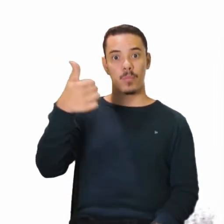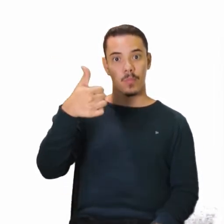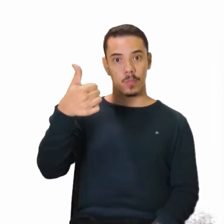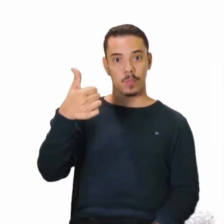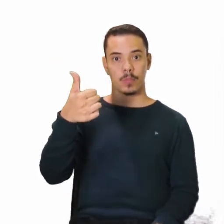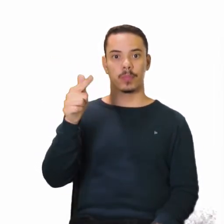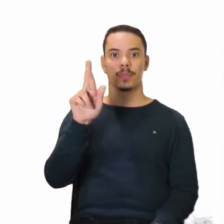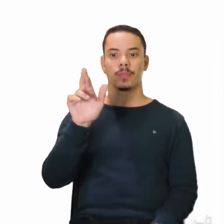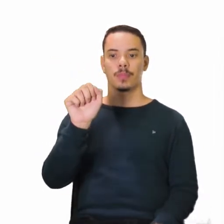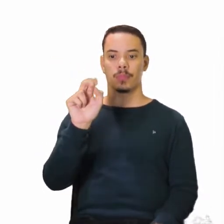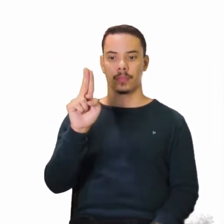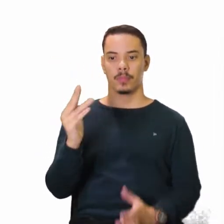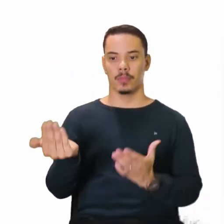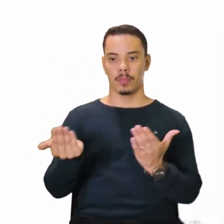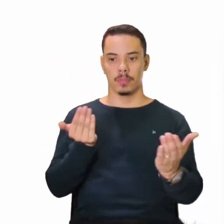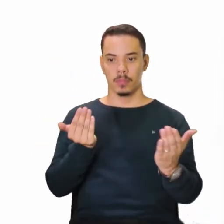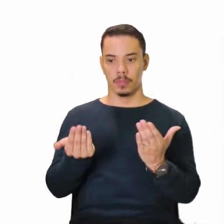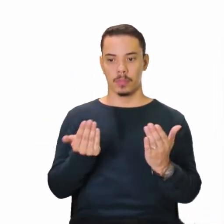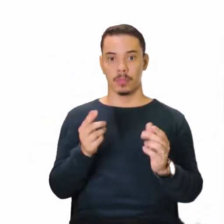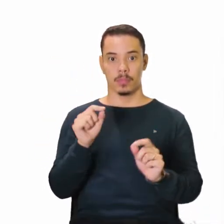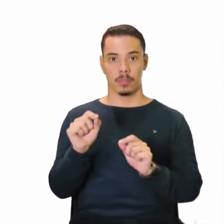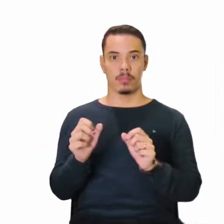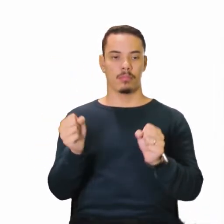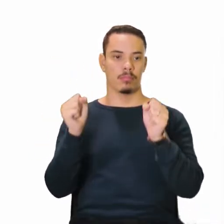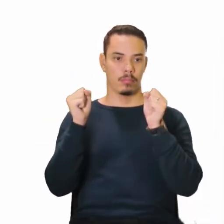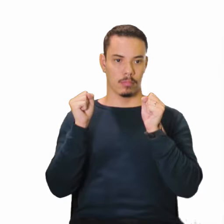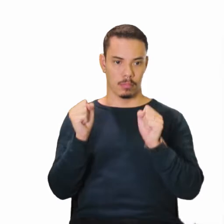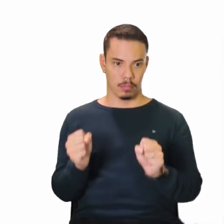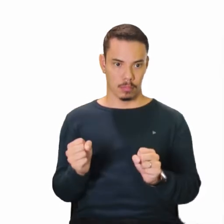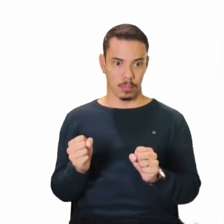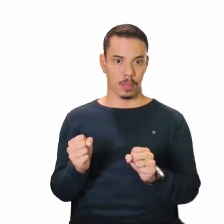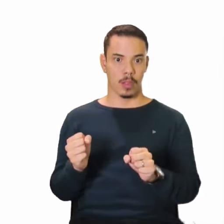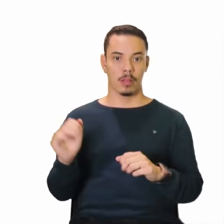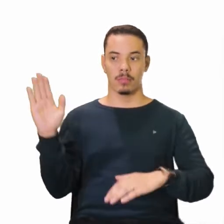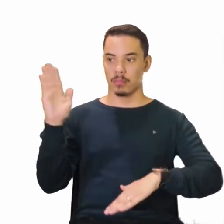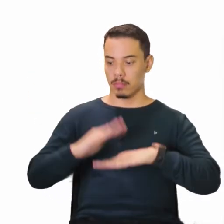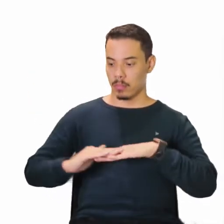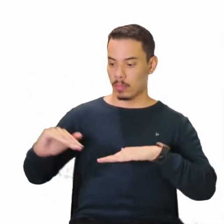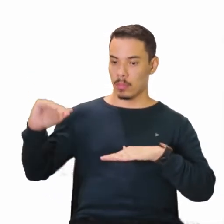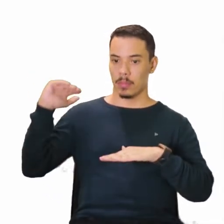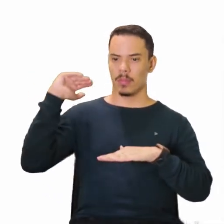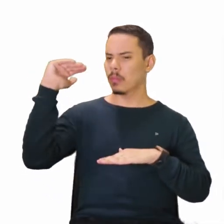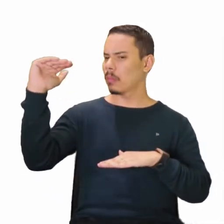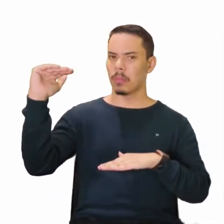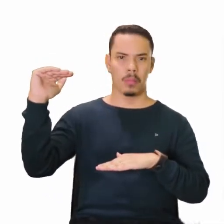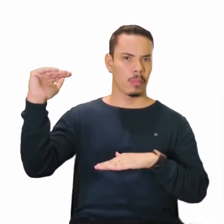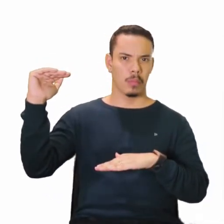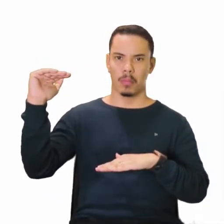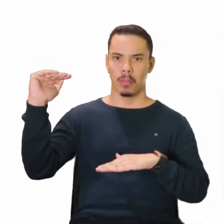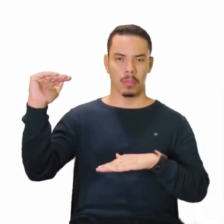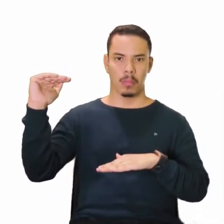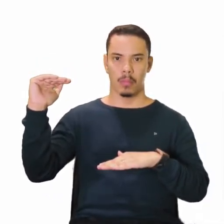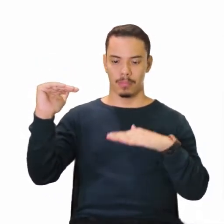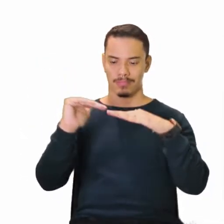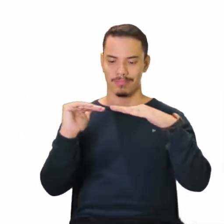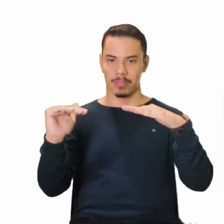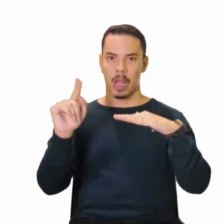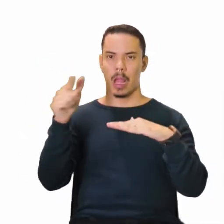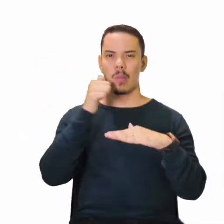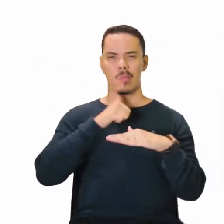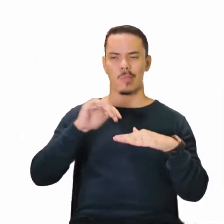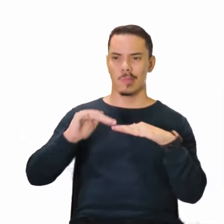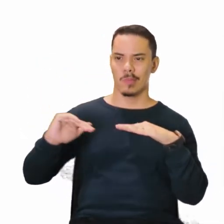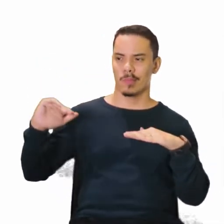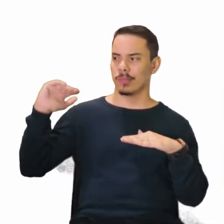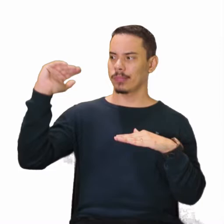grau aí comparativo, ele pode ser de superioridade. O que é super, né? Ele é